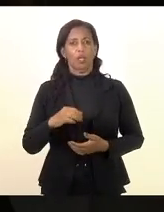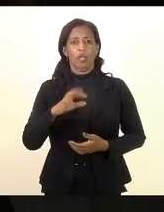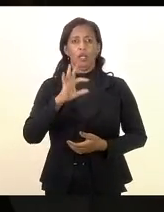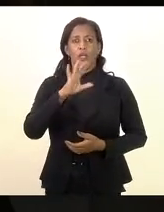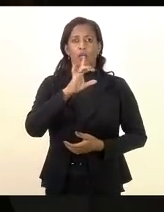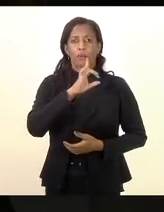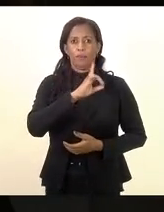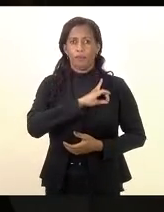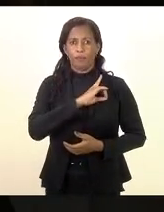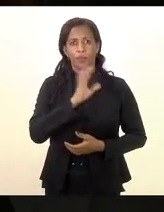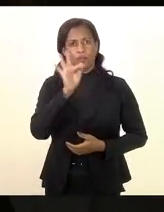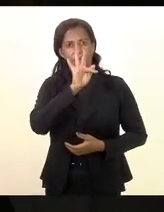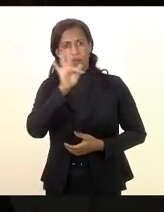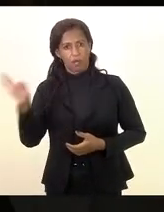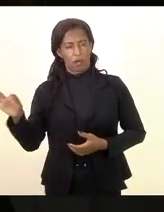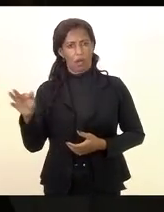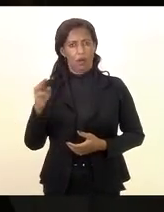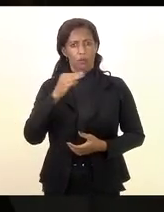ministério público federal